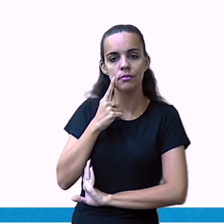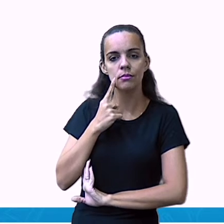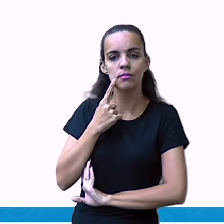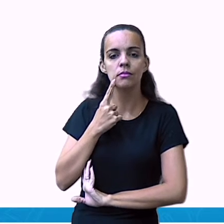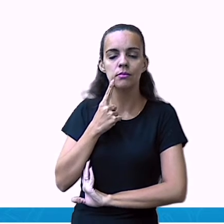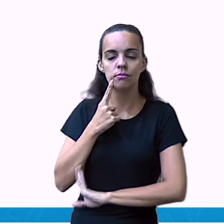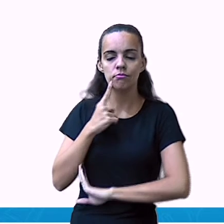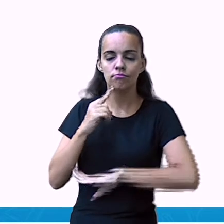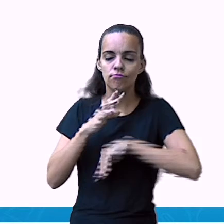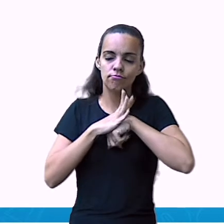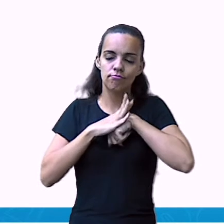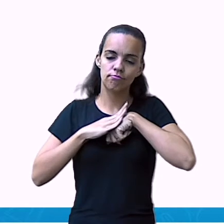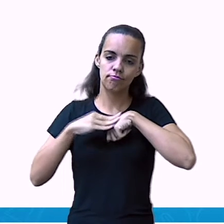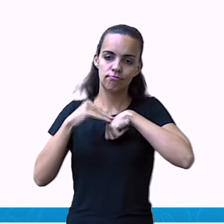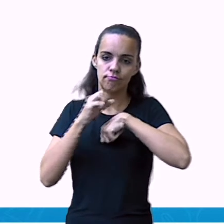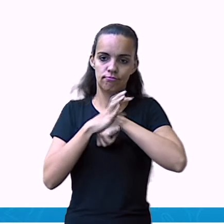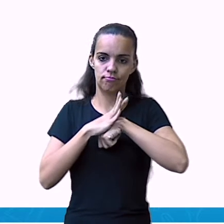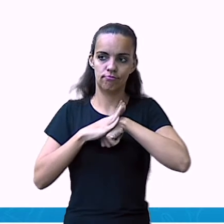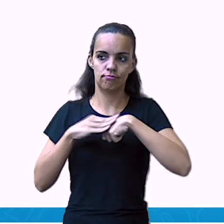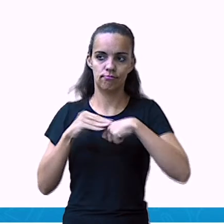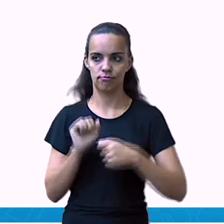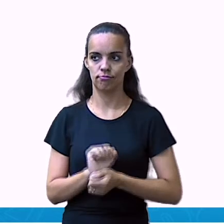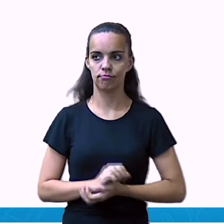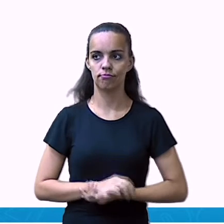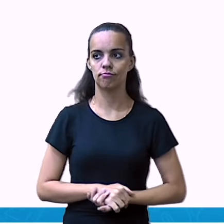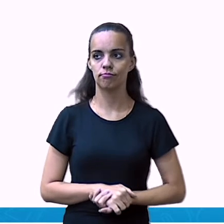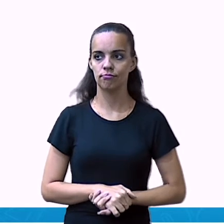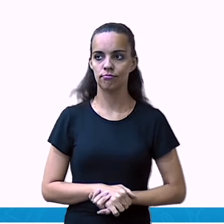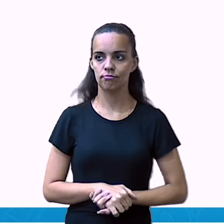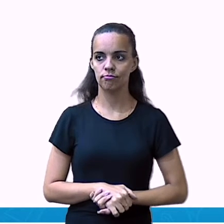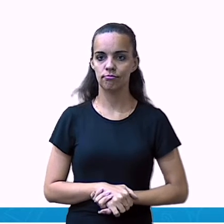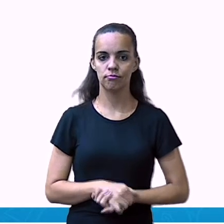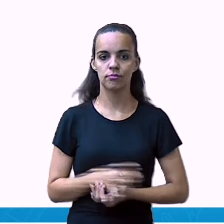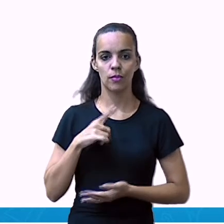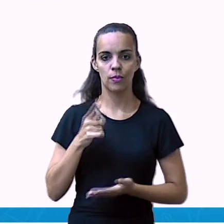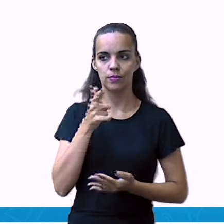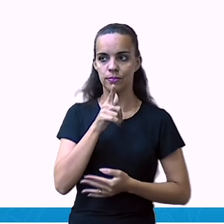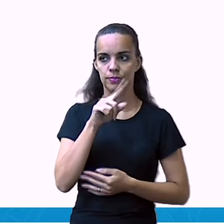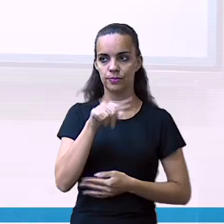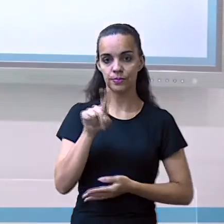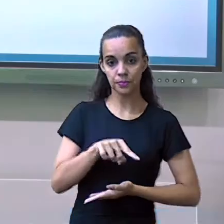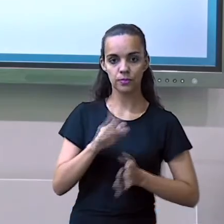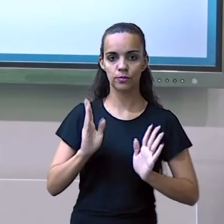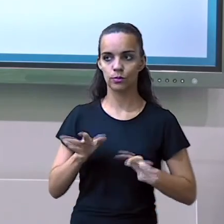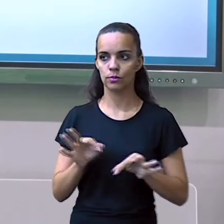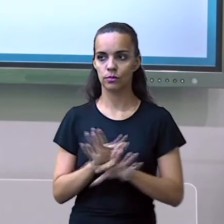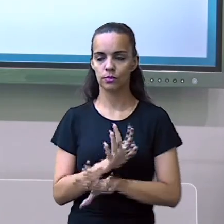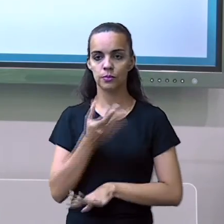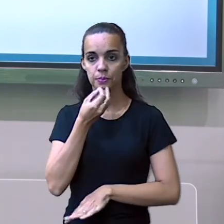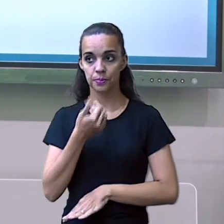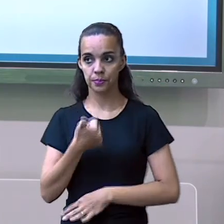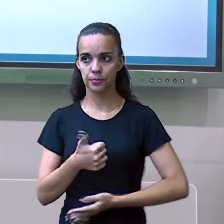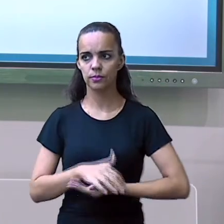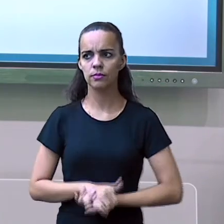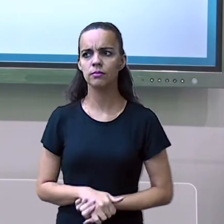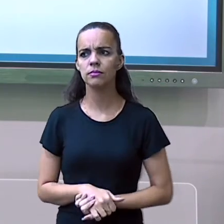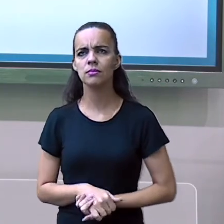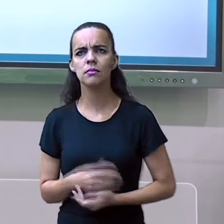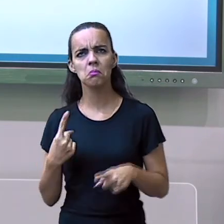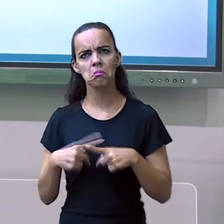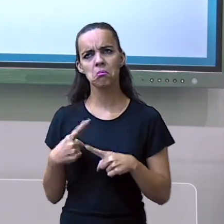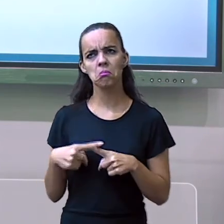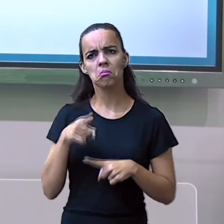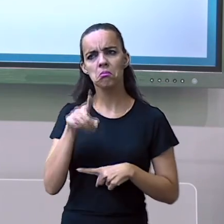com lágrimas de ternura. Marcamos aqui. Beleza. E por que